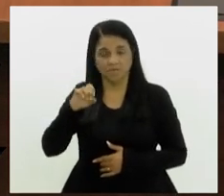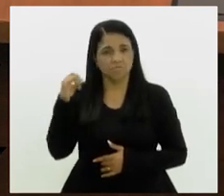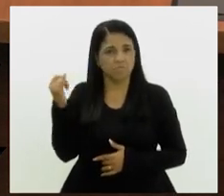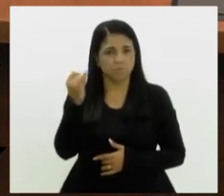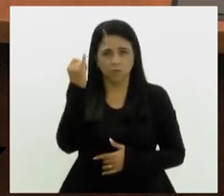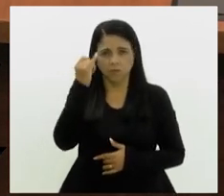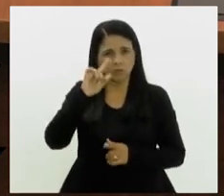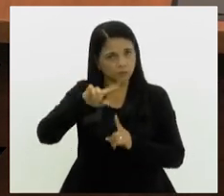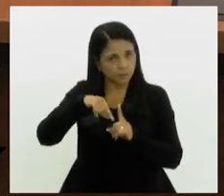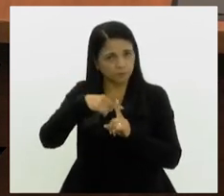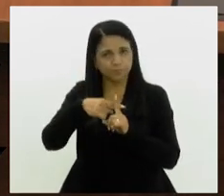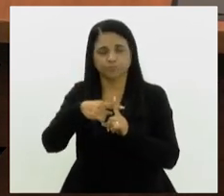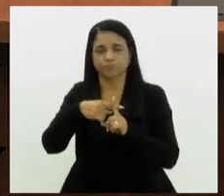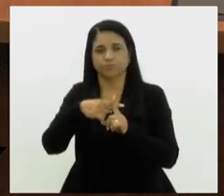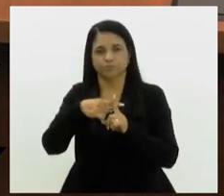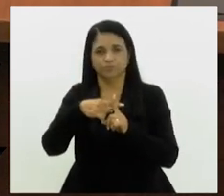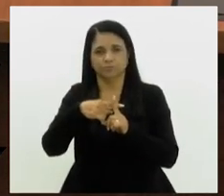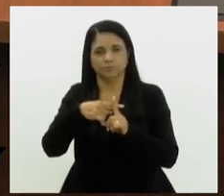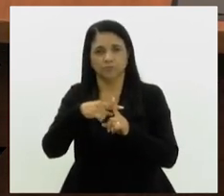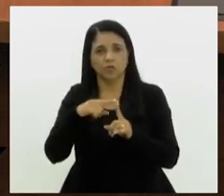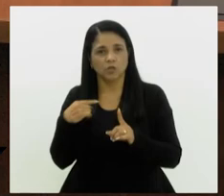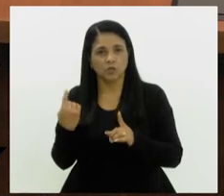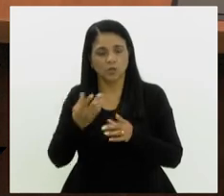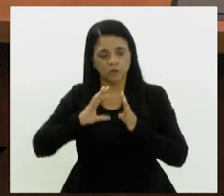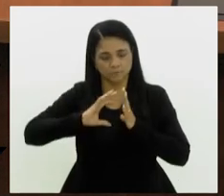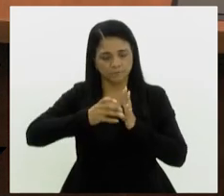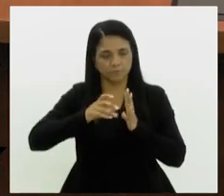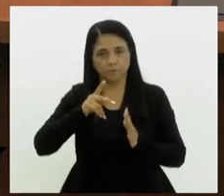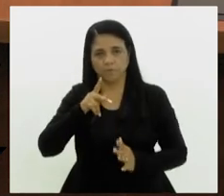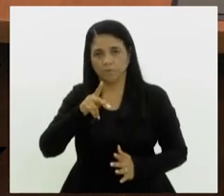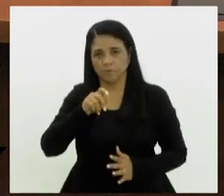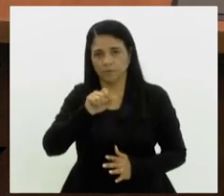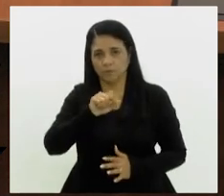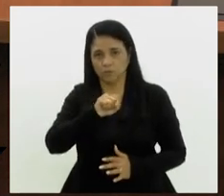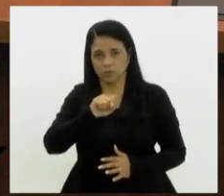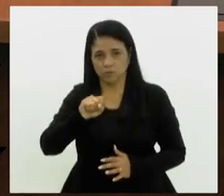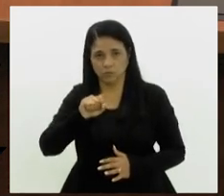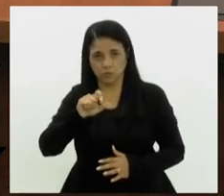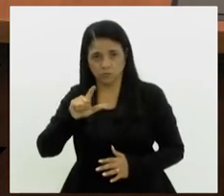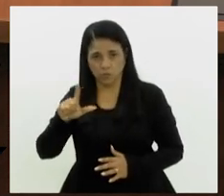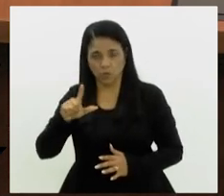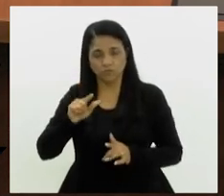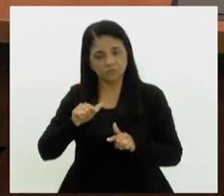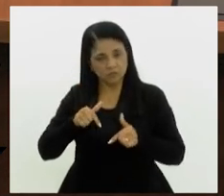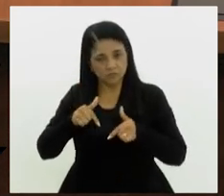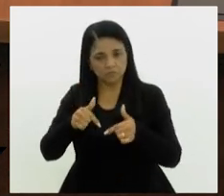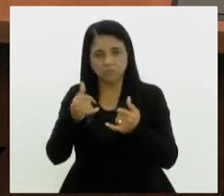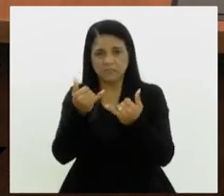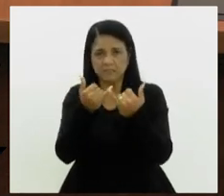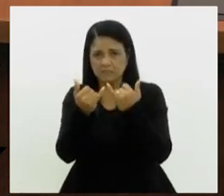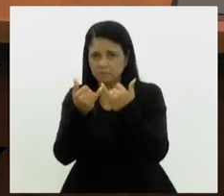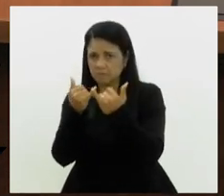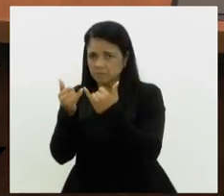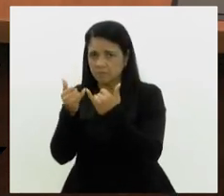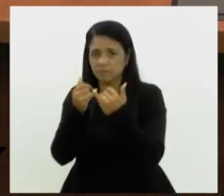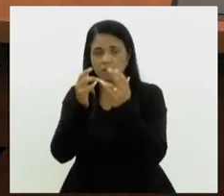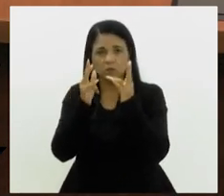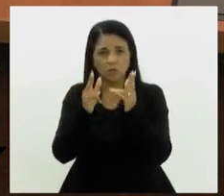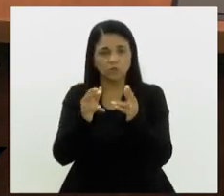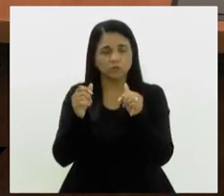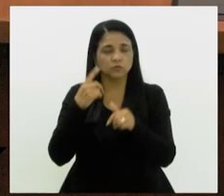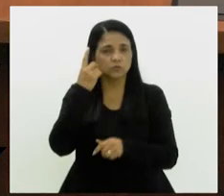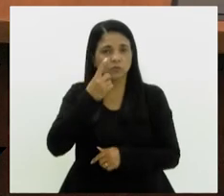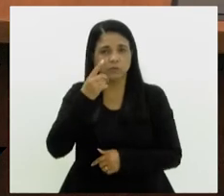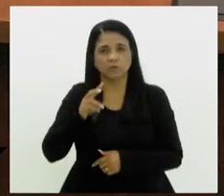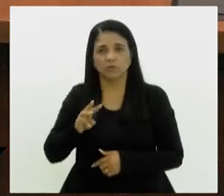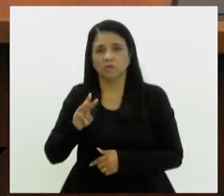tão positivo, que nós da bancada do PSOL também tivemos uma iniciativa similar a essa, junto com o deputado Valdec e outros